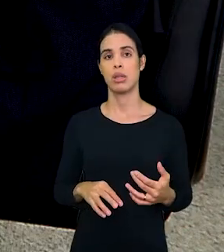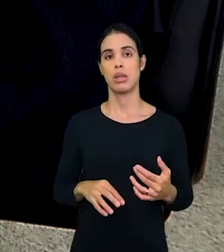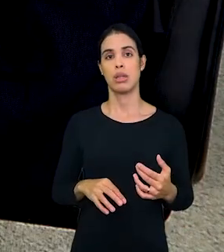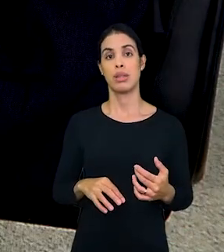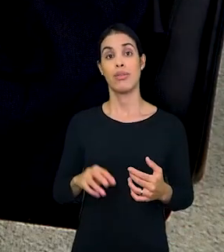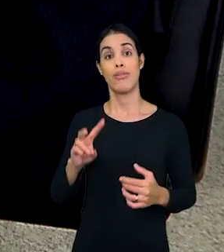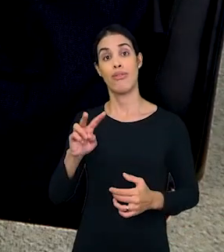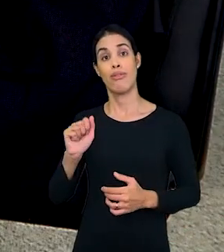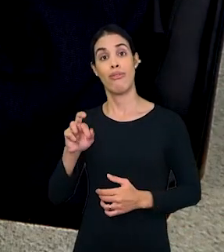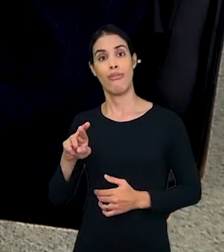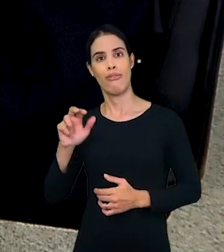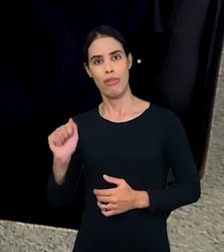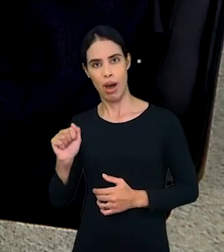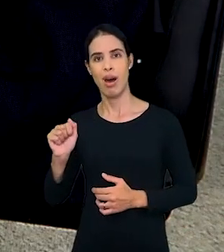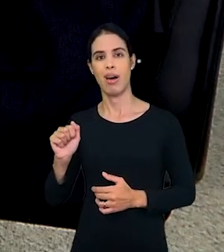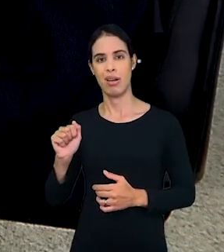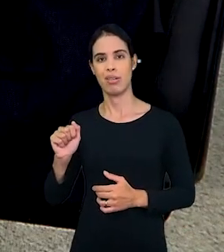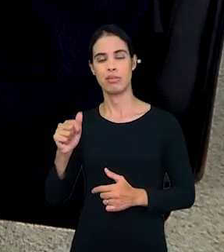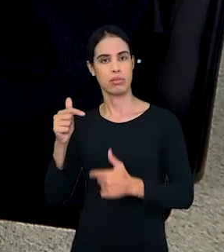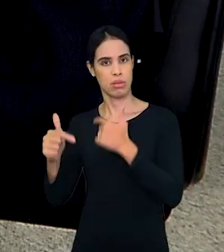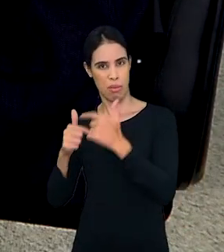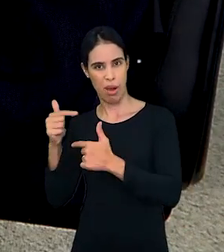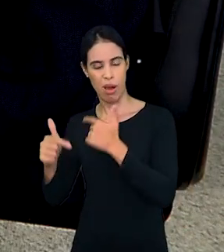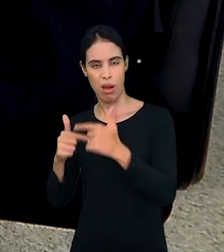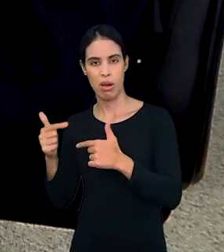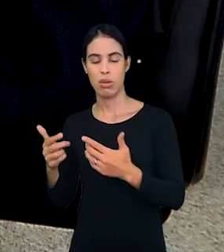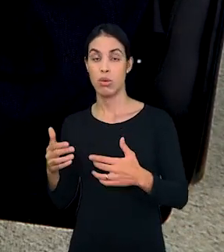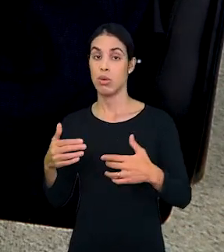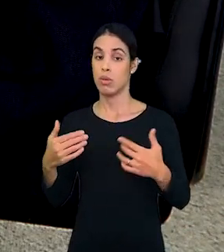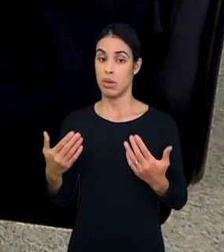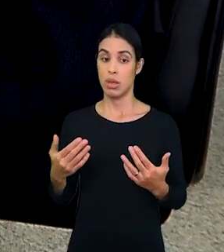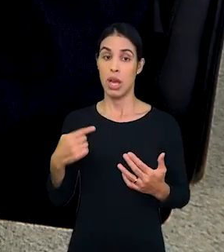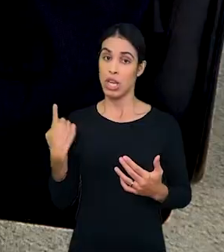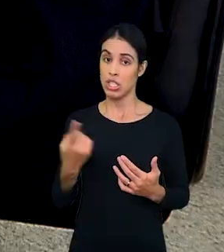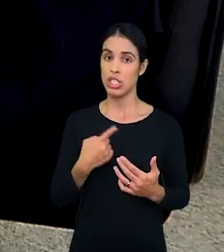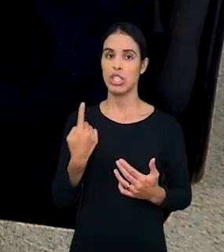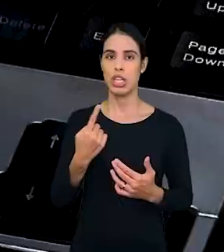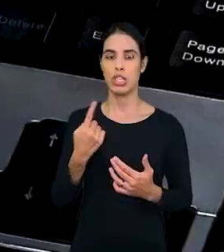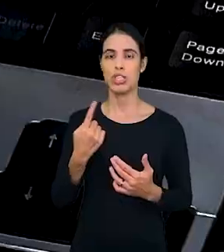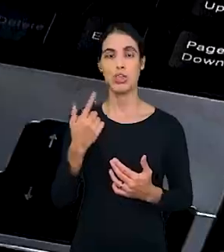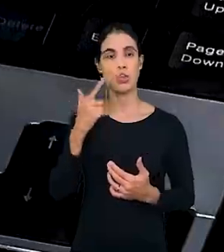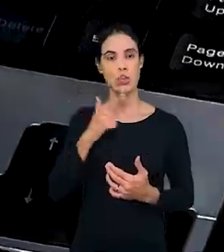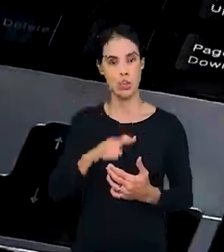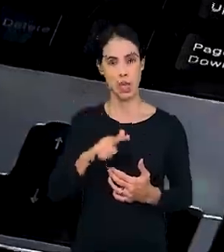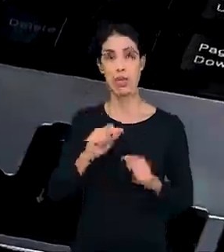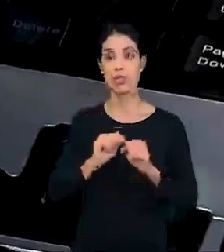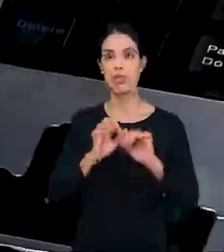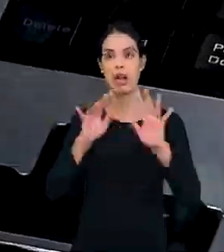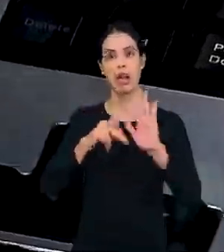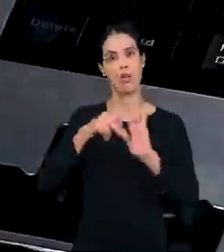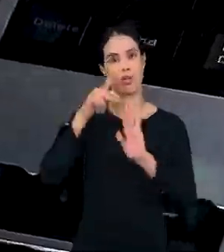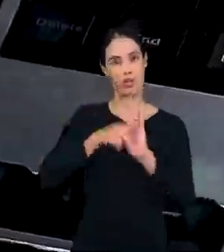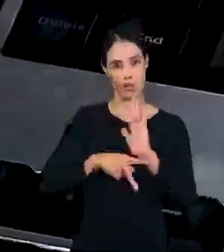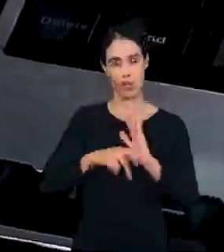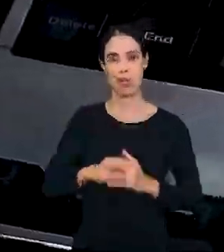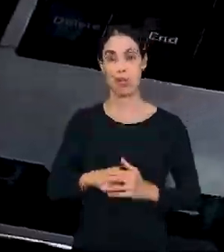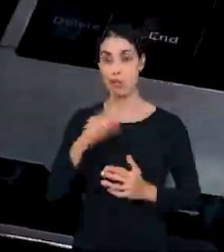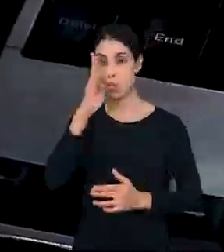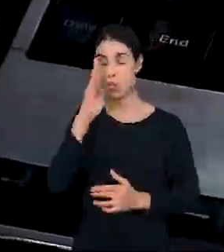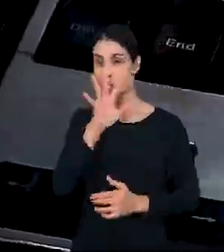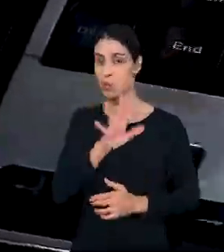suas varas do trabalho, então nós temos essa vantagem, nós estamos em todo o país. E programas